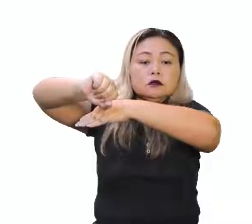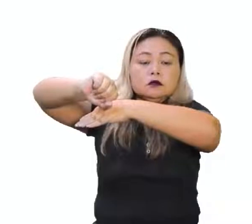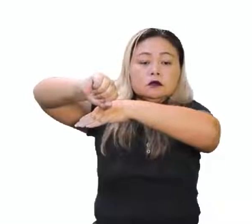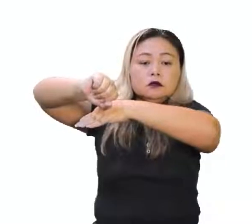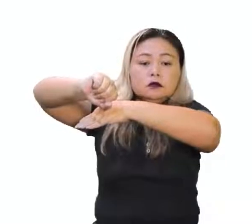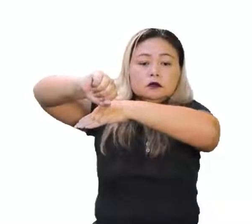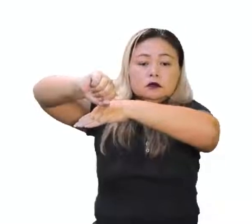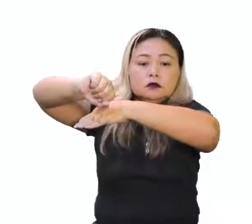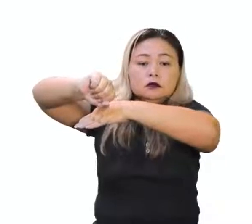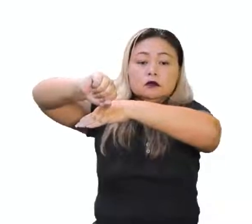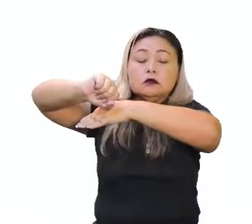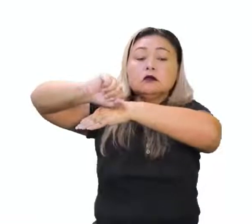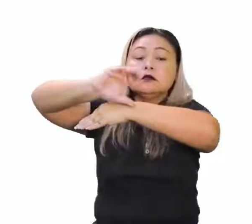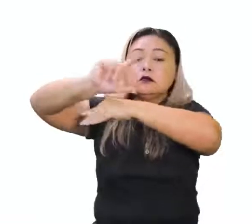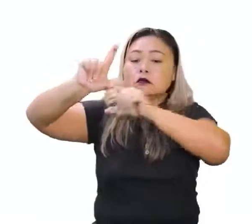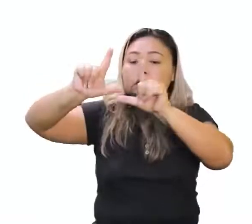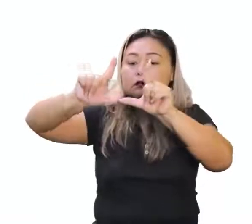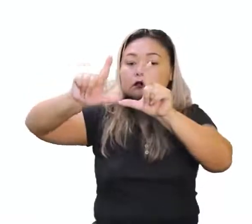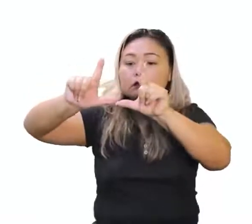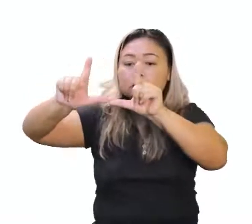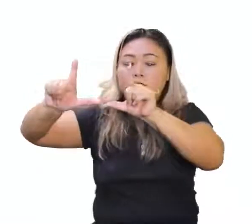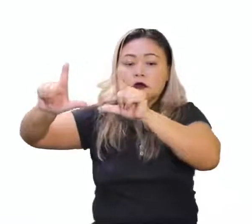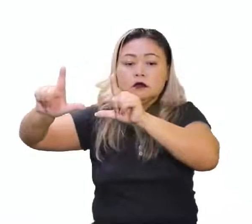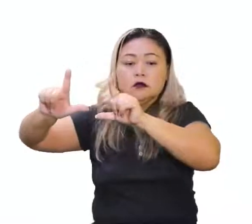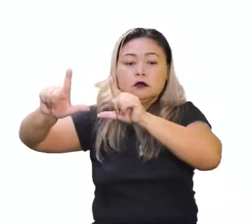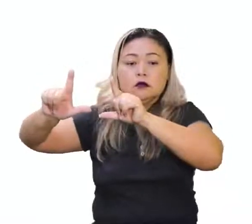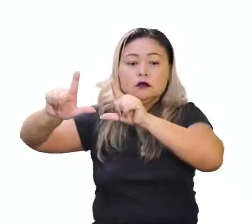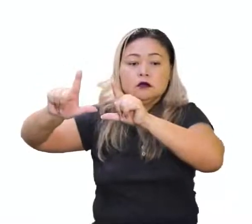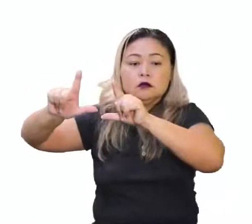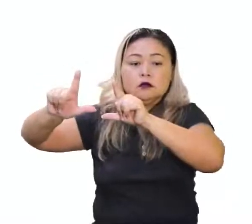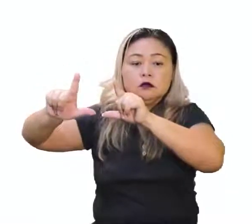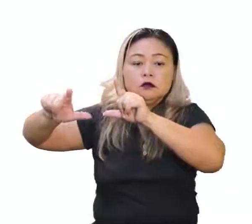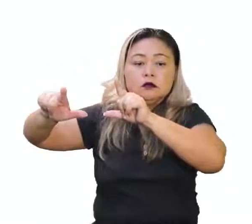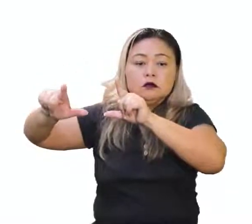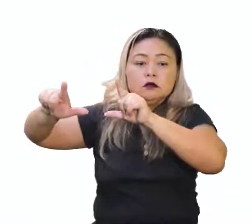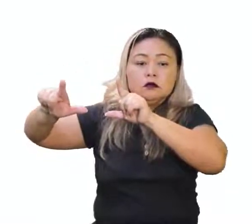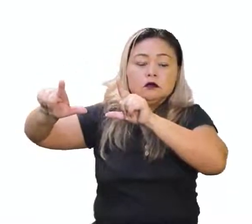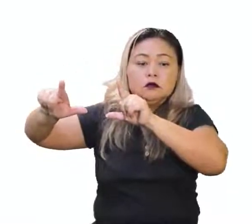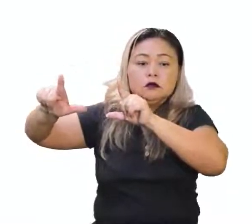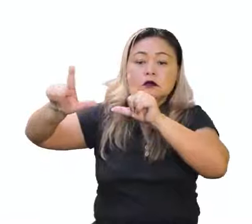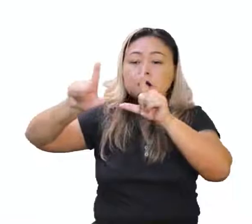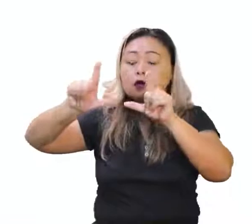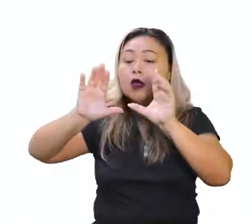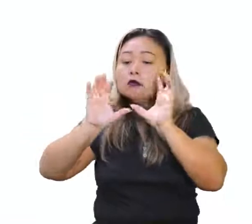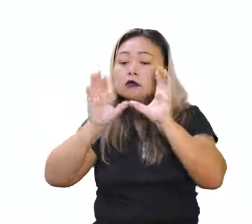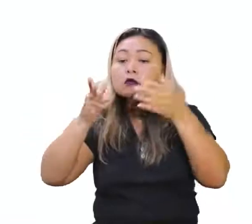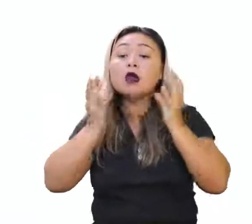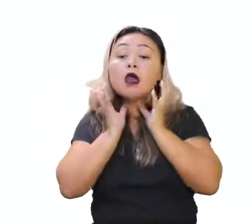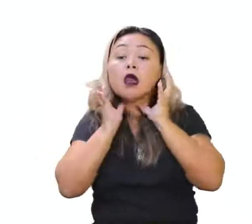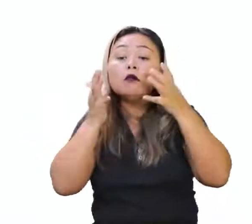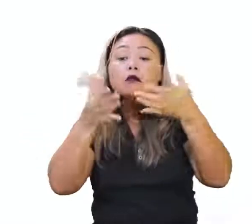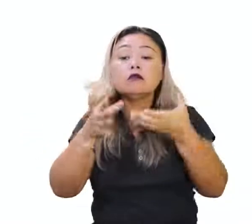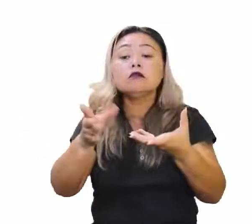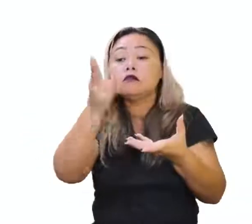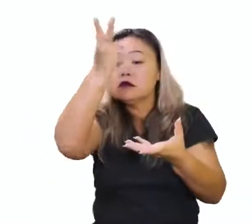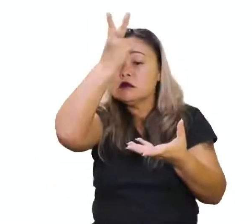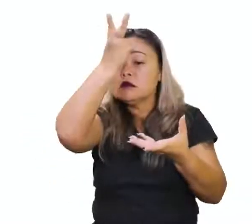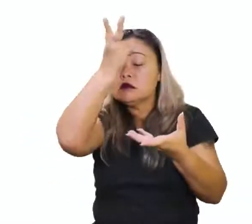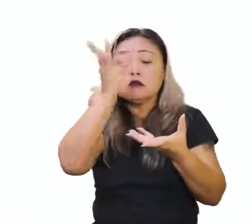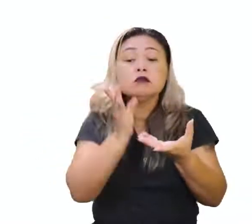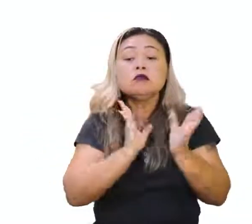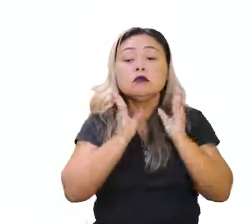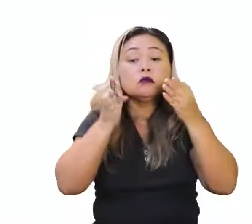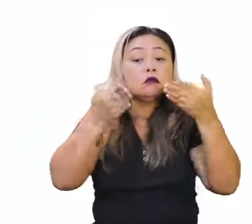desenho que vocês estão vendo aqui, ó, eu ia tentar circular o desenho. Esse desenho aqui, ó, isso aqui é para encaixar a cabeça. Aqui, ó,